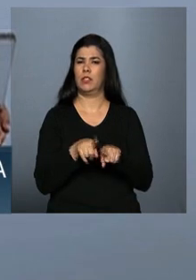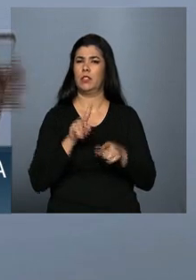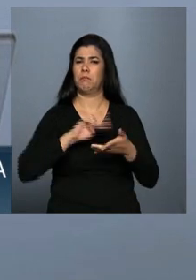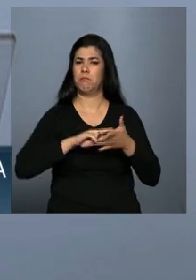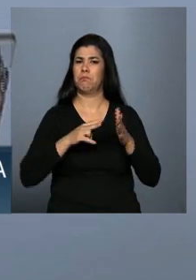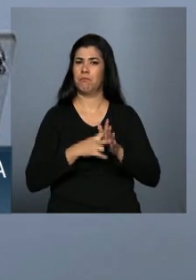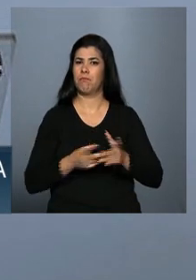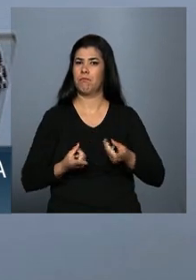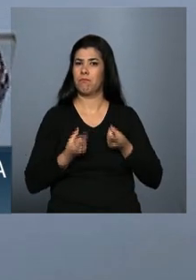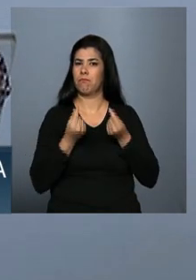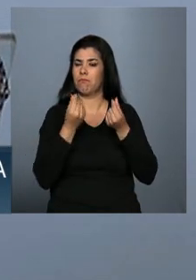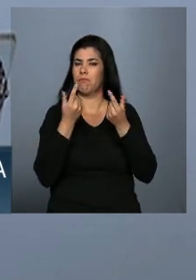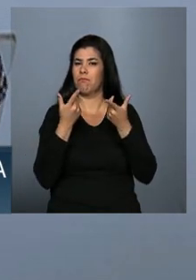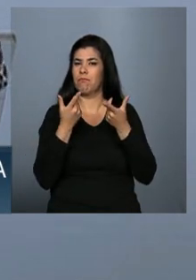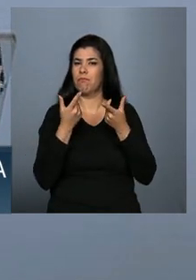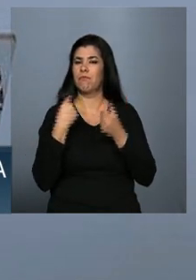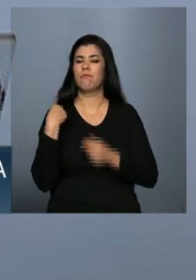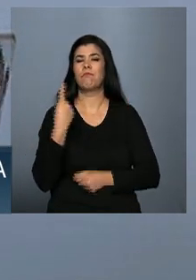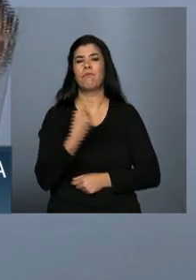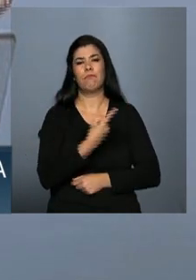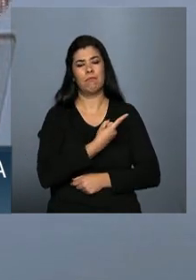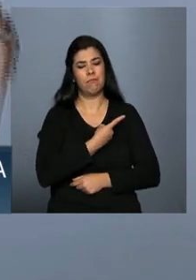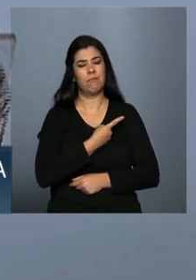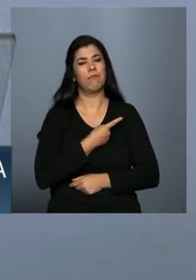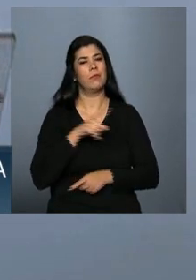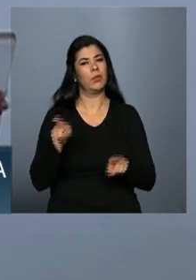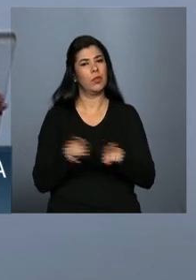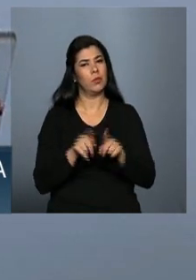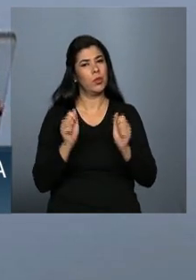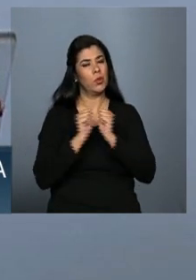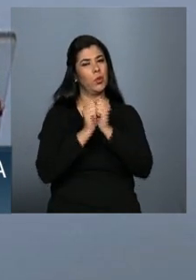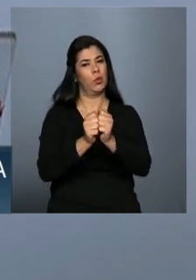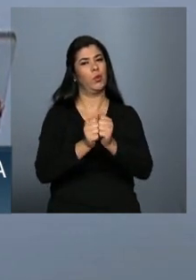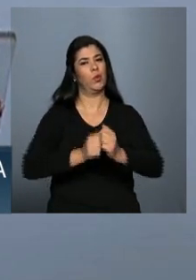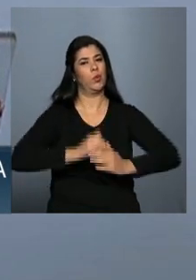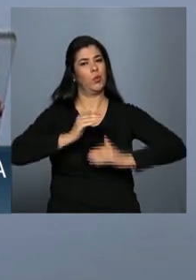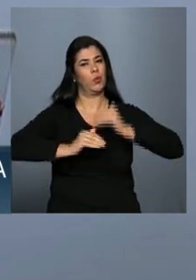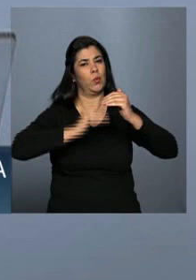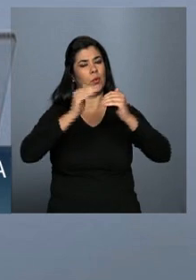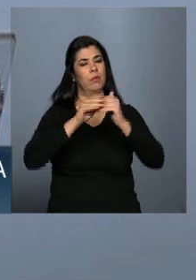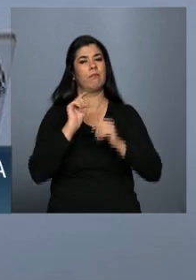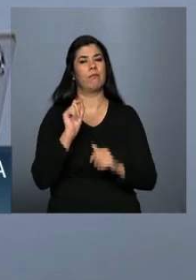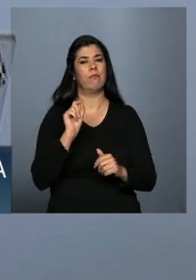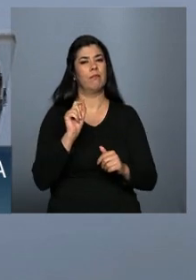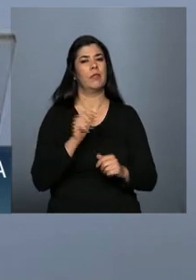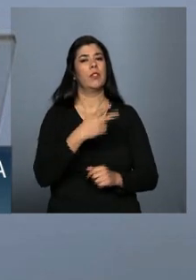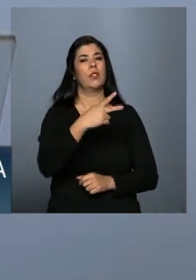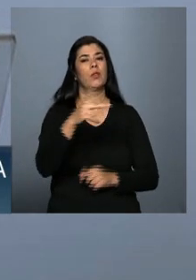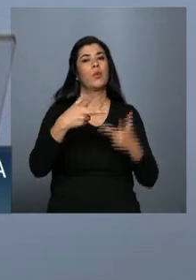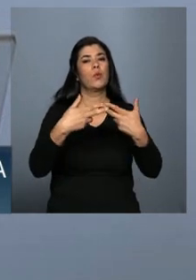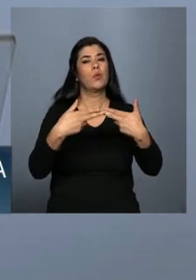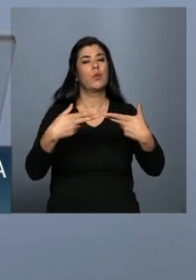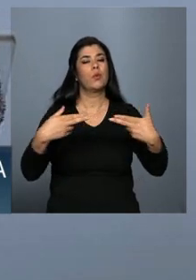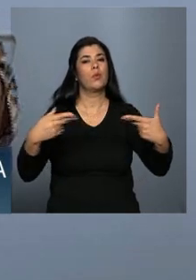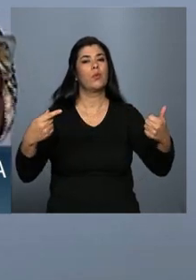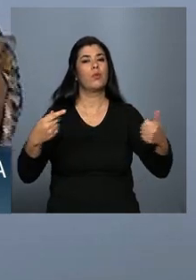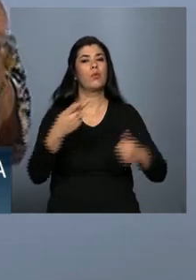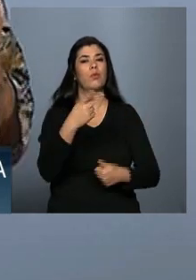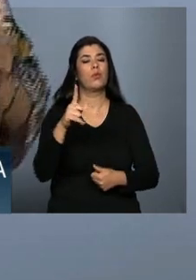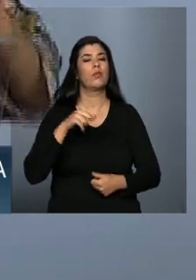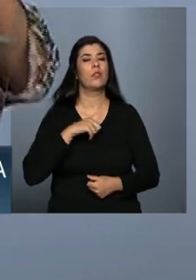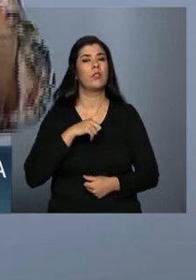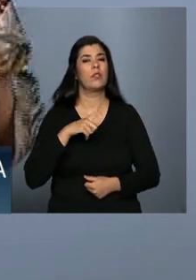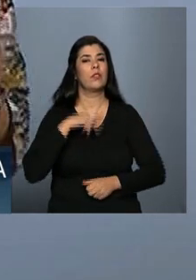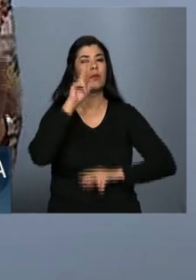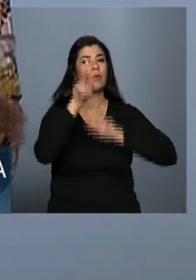é isso que nós estamos construindo aqui. Construindo as condições para que